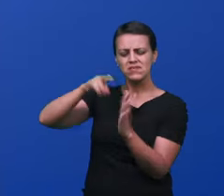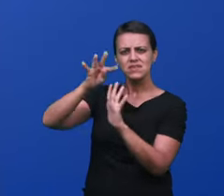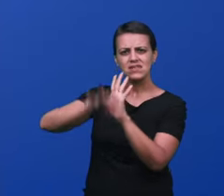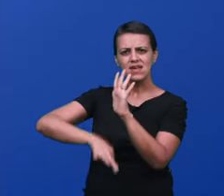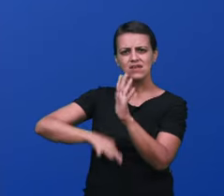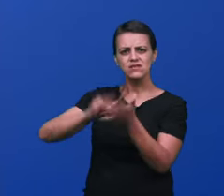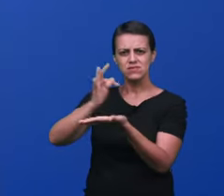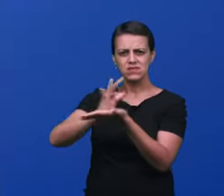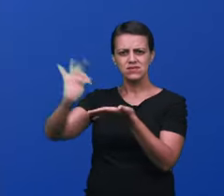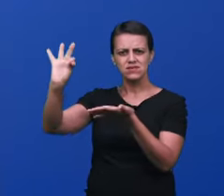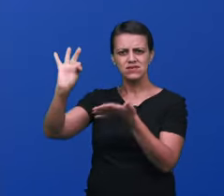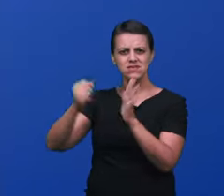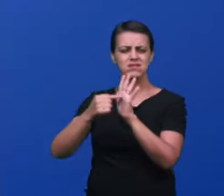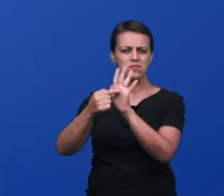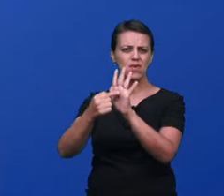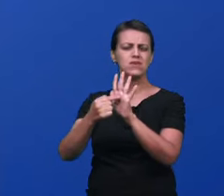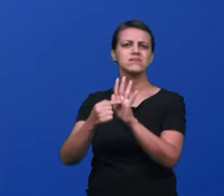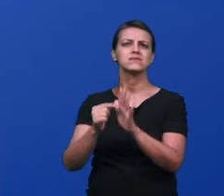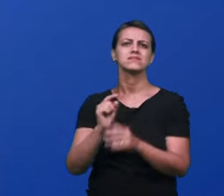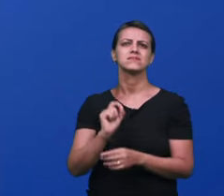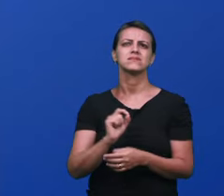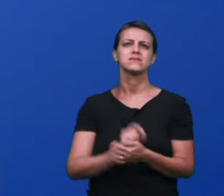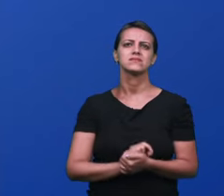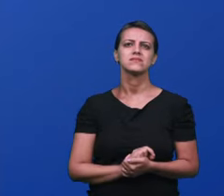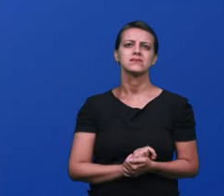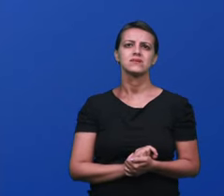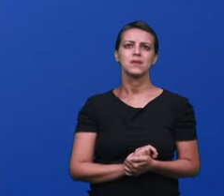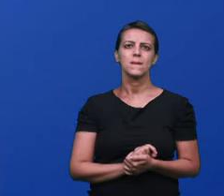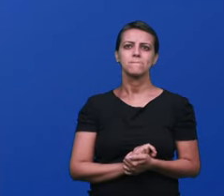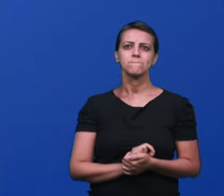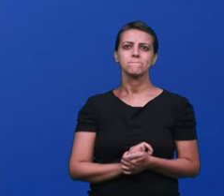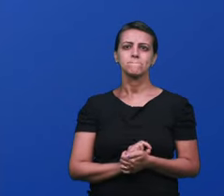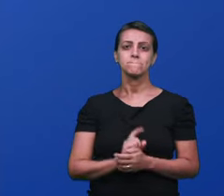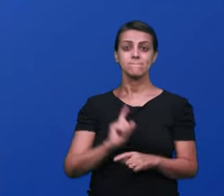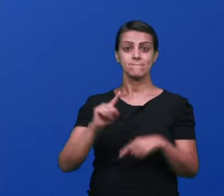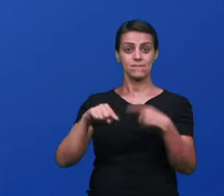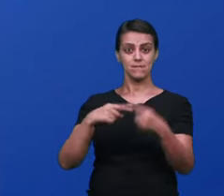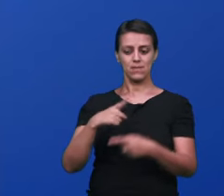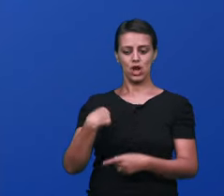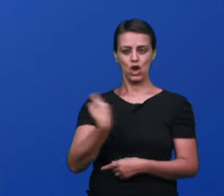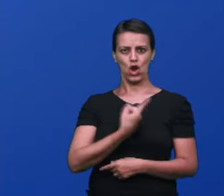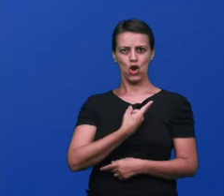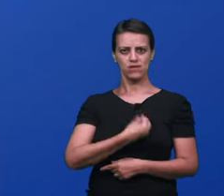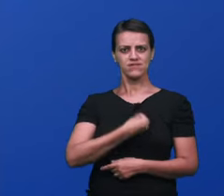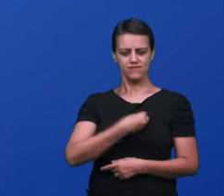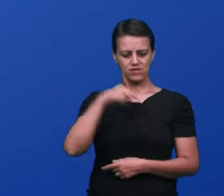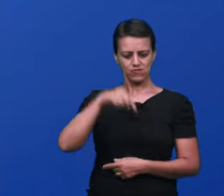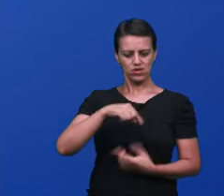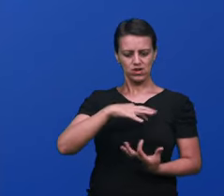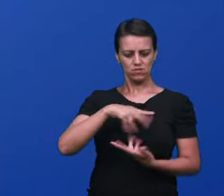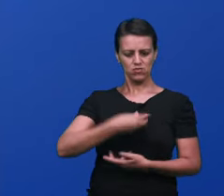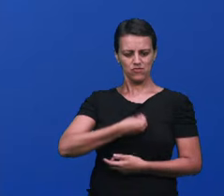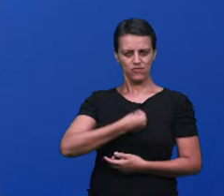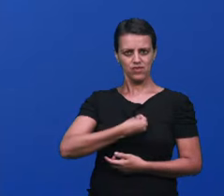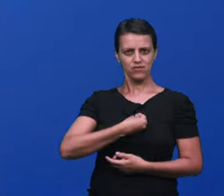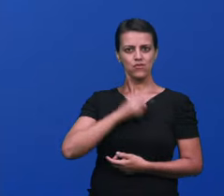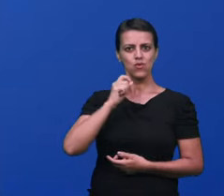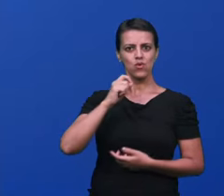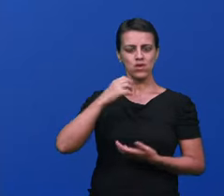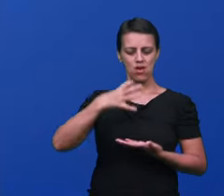verso 17, diz assim: depois nós, os que ficarmos vivos,